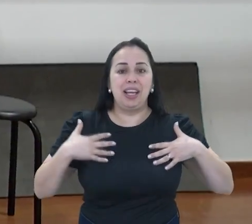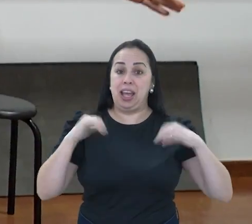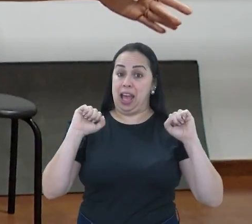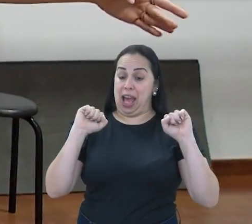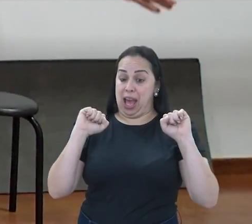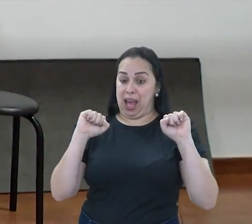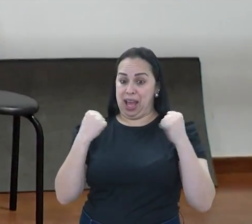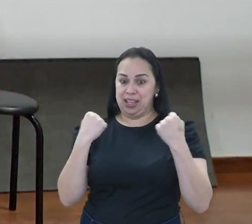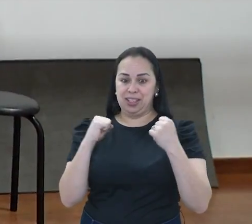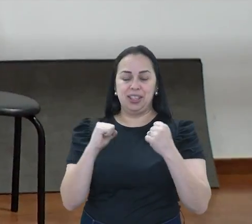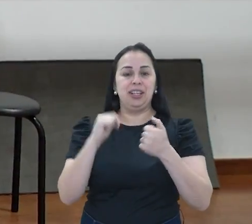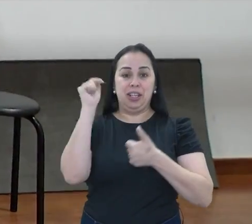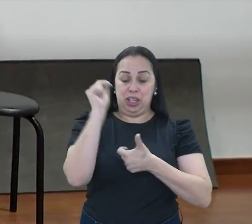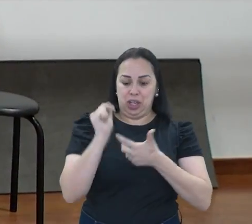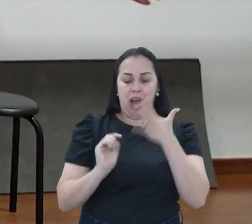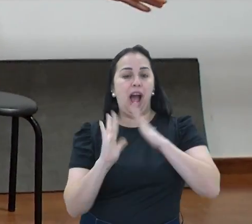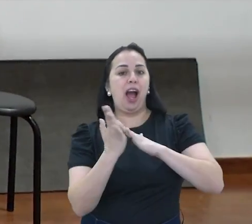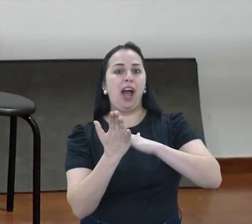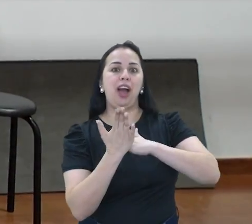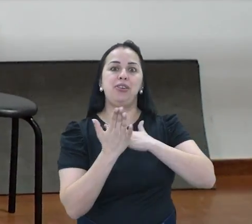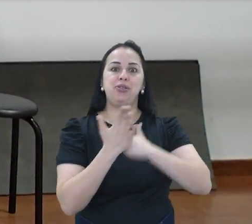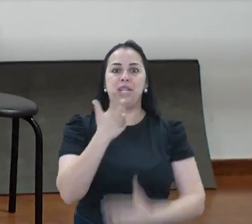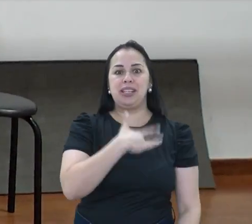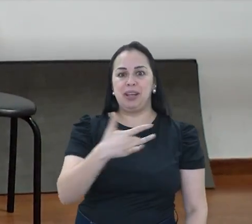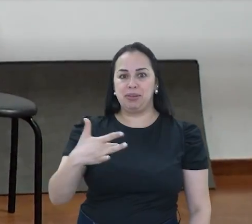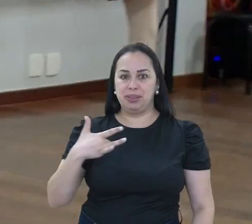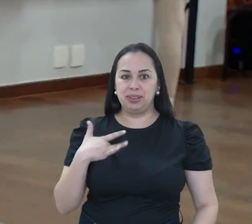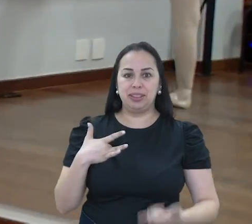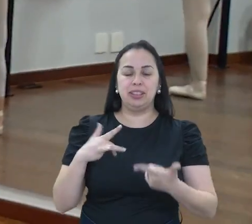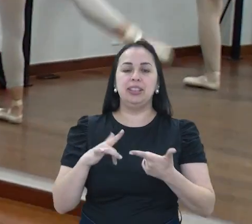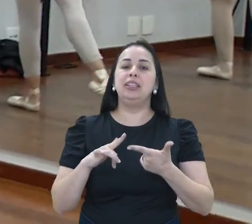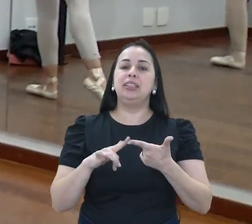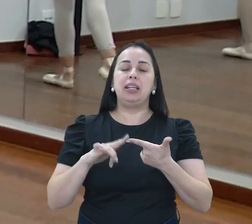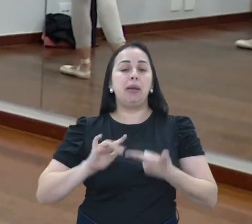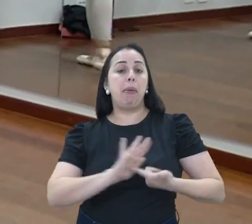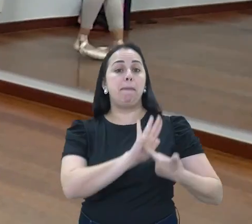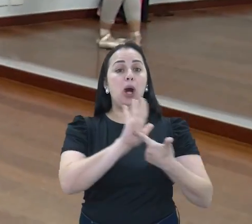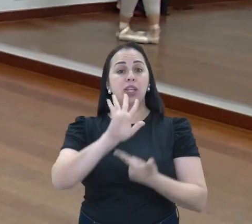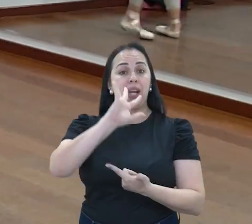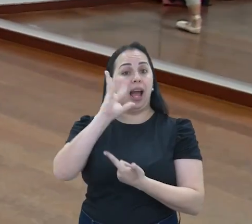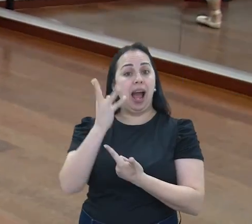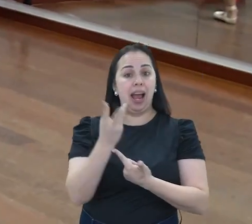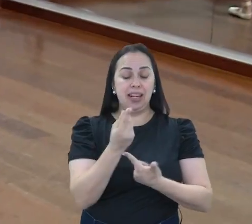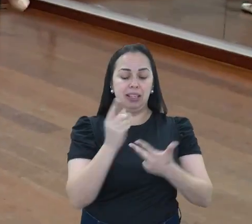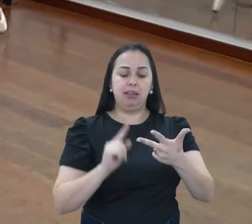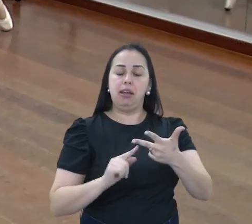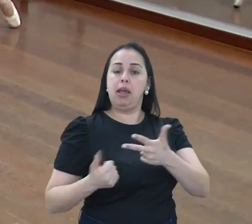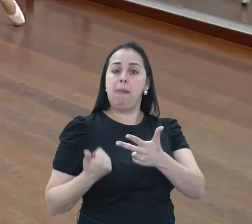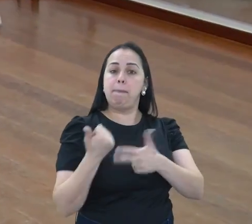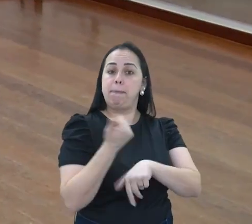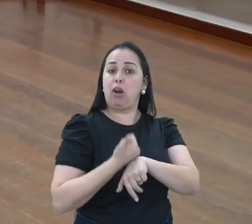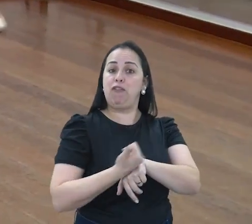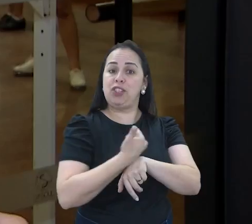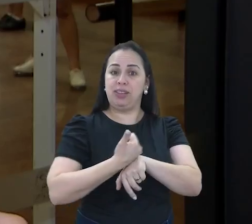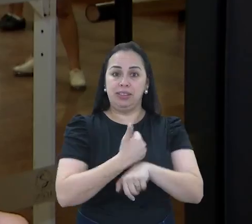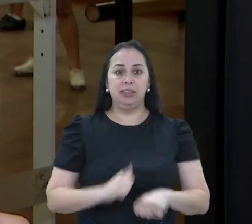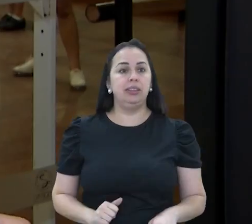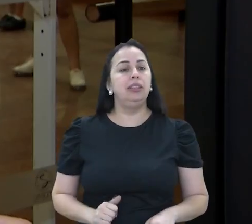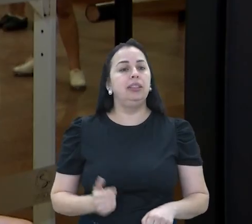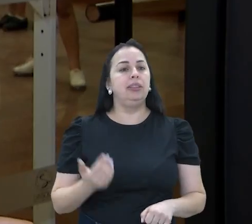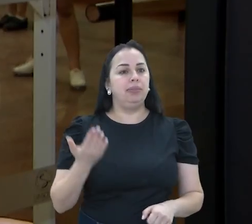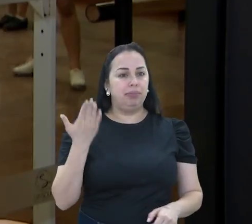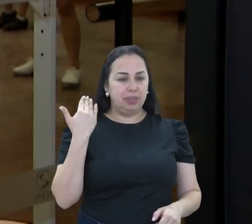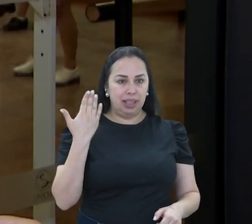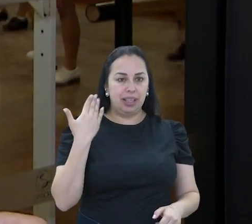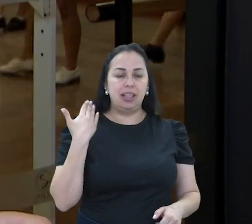atividade física que traz diversos benefícios para a saúde, manifestação artística e carreira profissional. Quando eu estava no